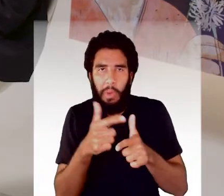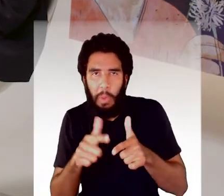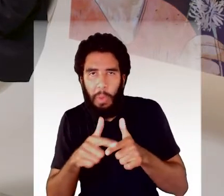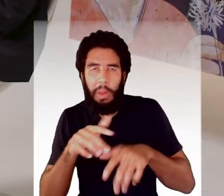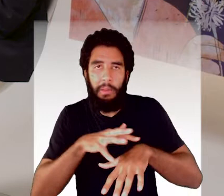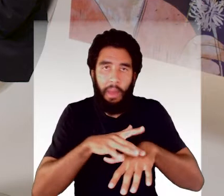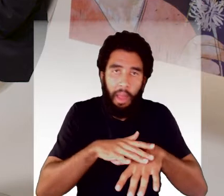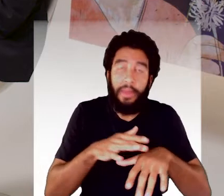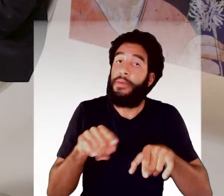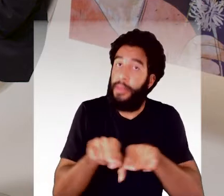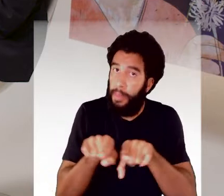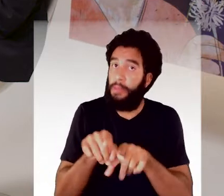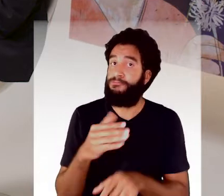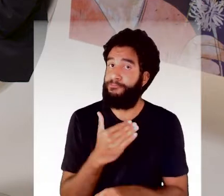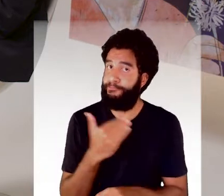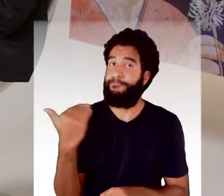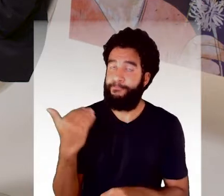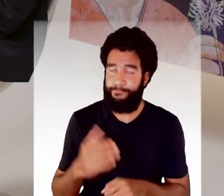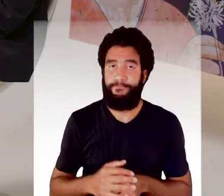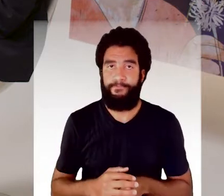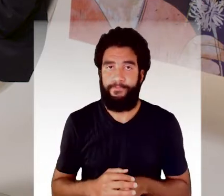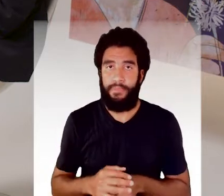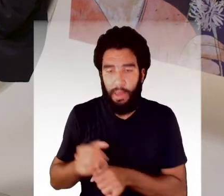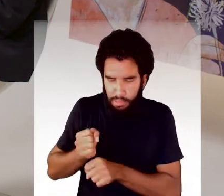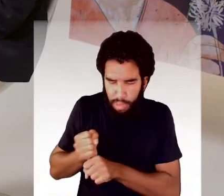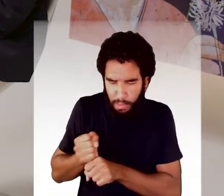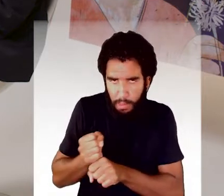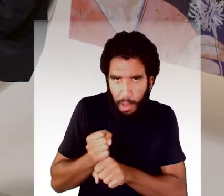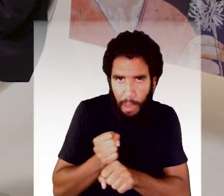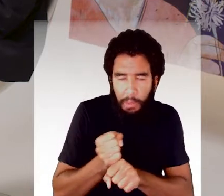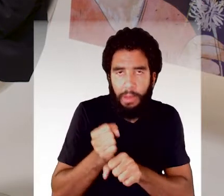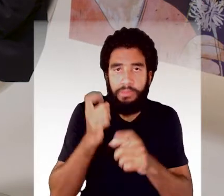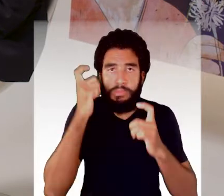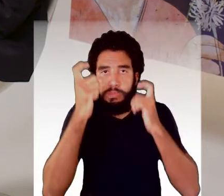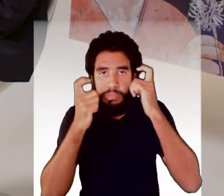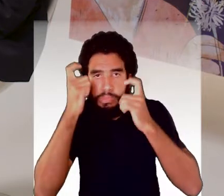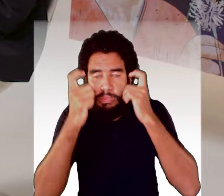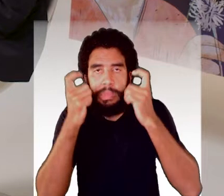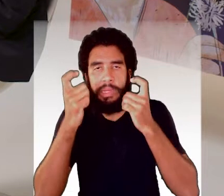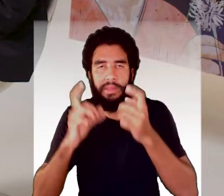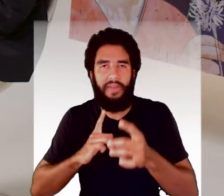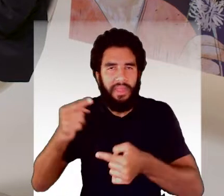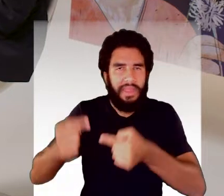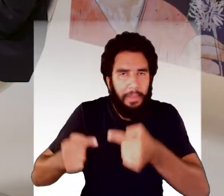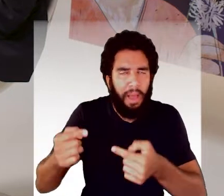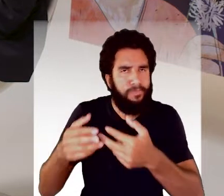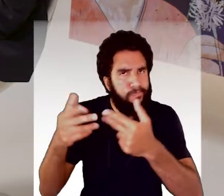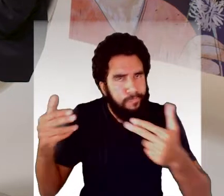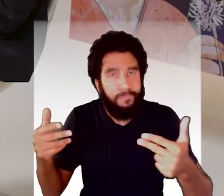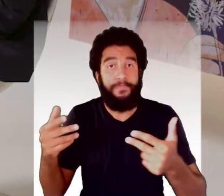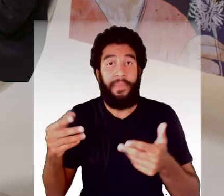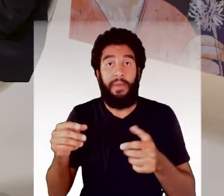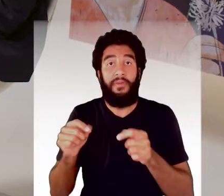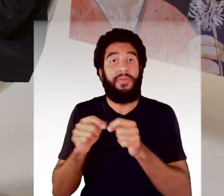acidentes, com as lesões e também com as mortes no trabalho. Então, foram anos de